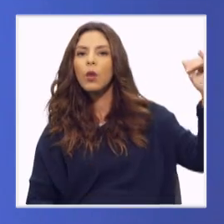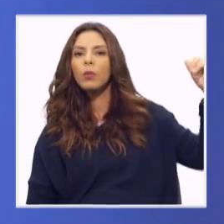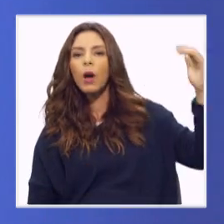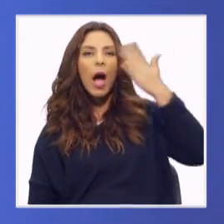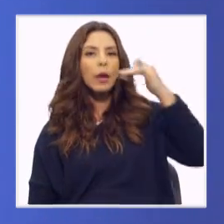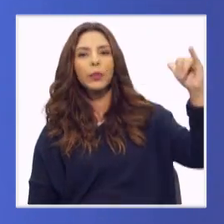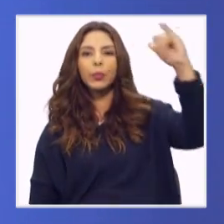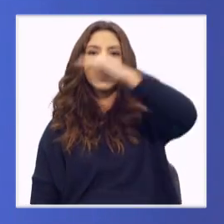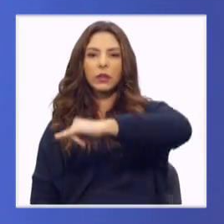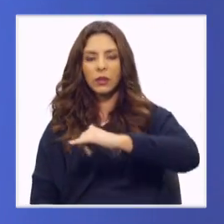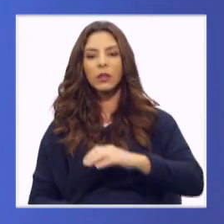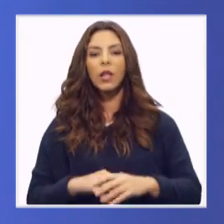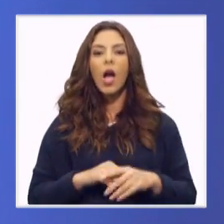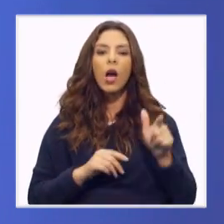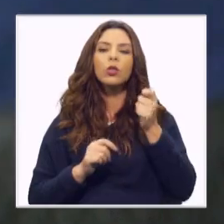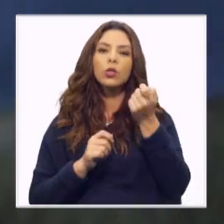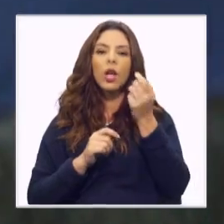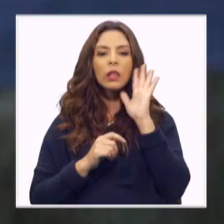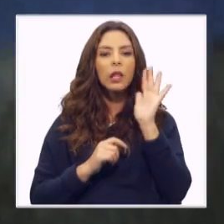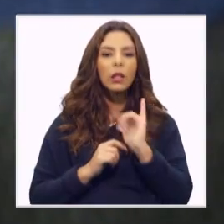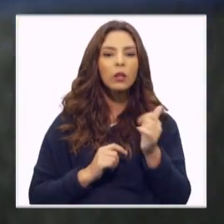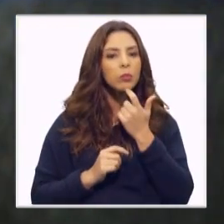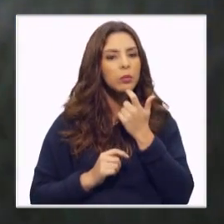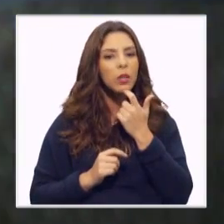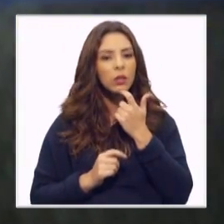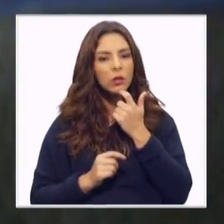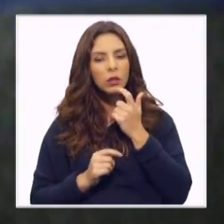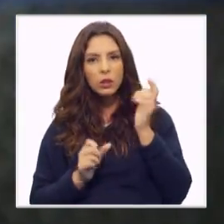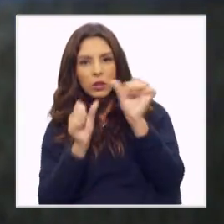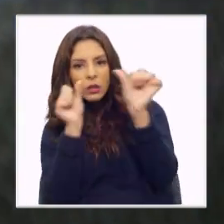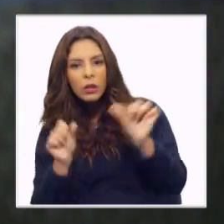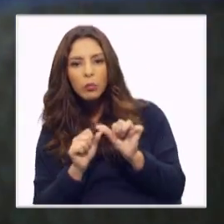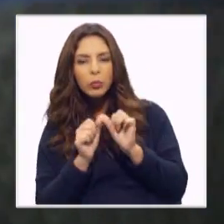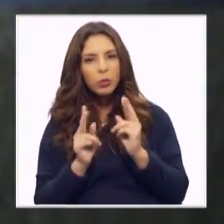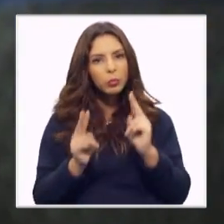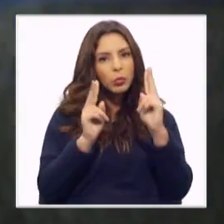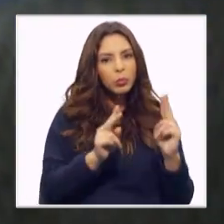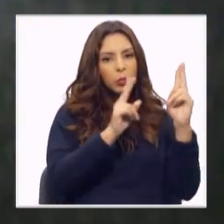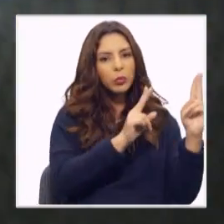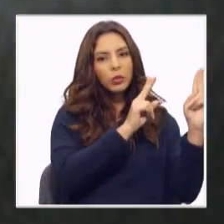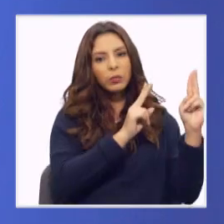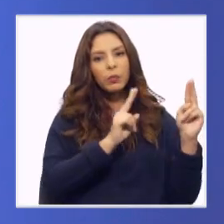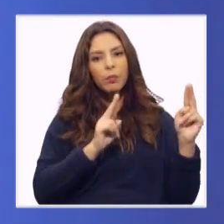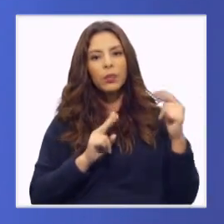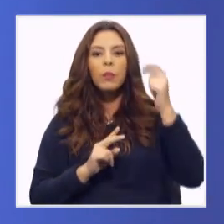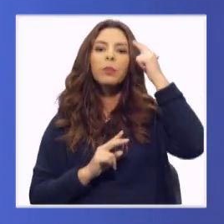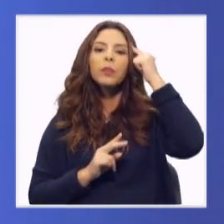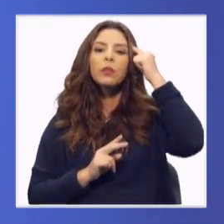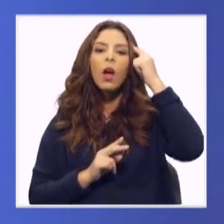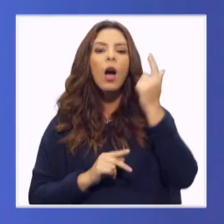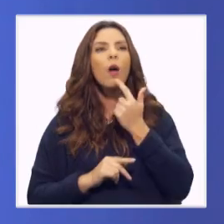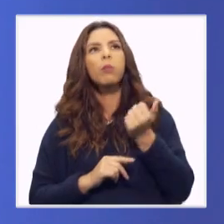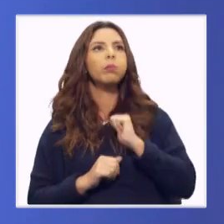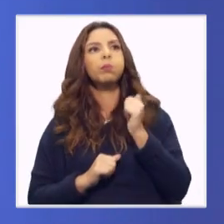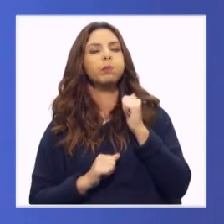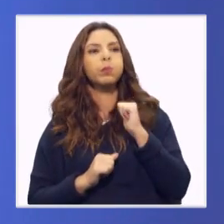É um bocado dividir por fases e tentar simplificar o mais possível. Não